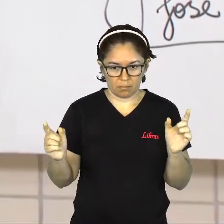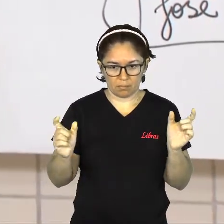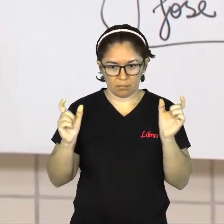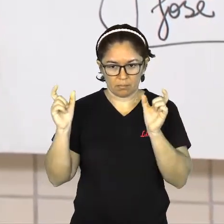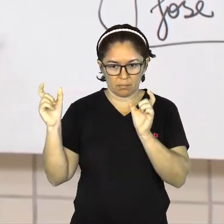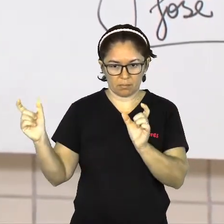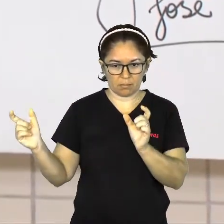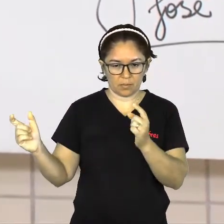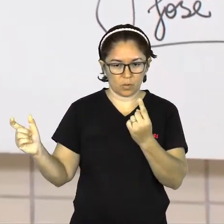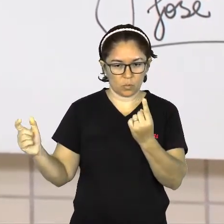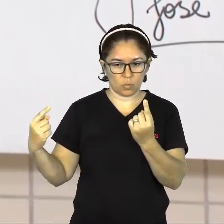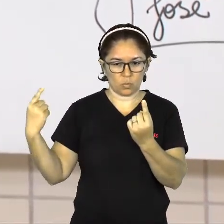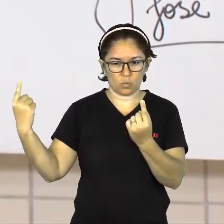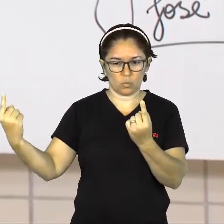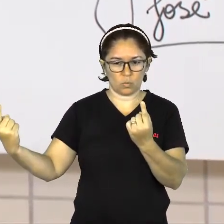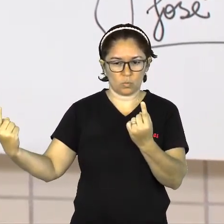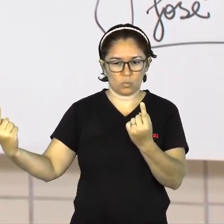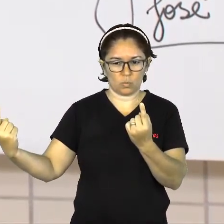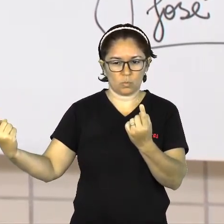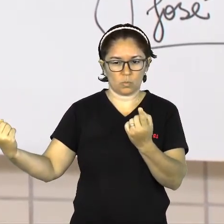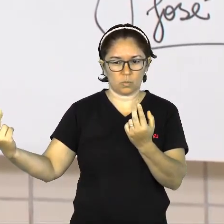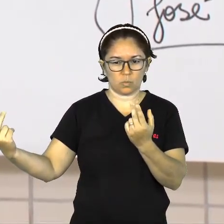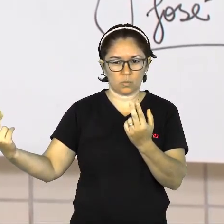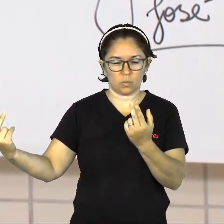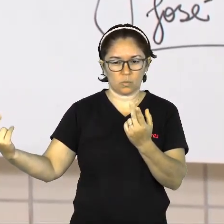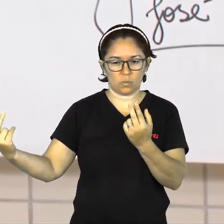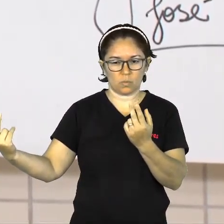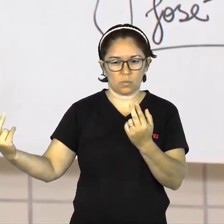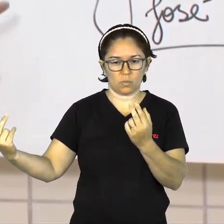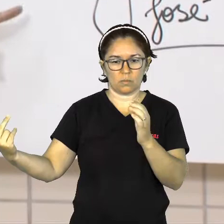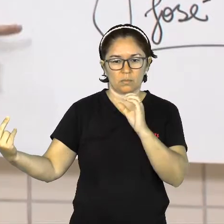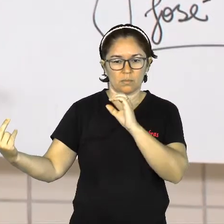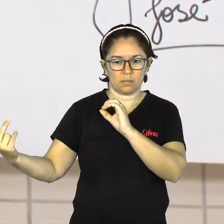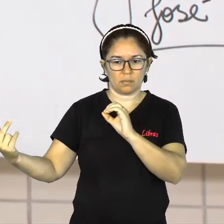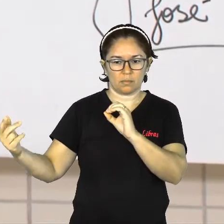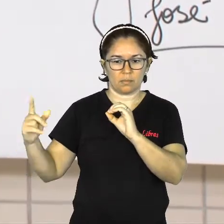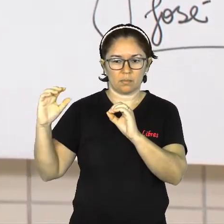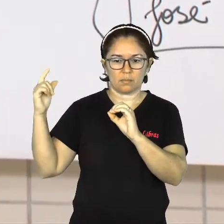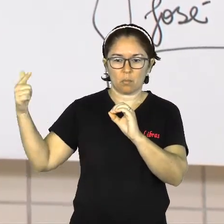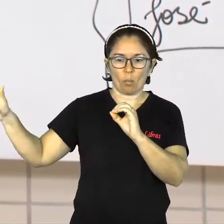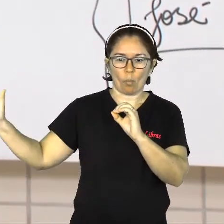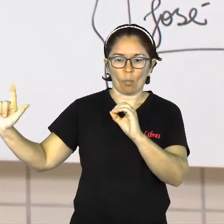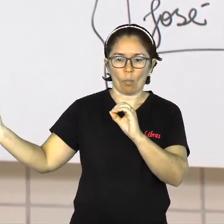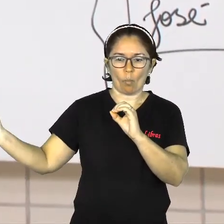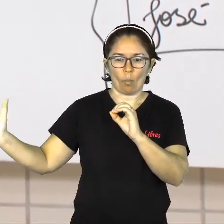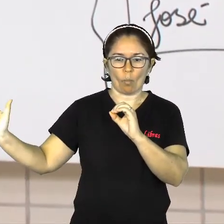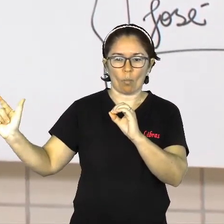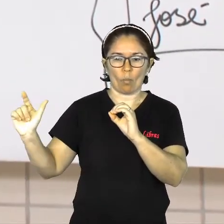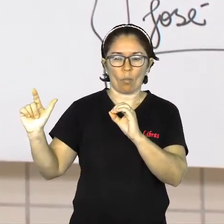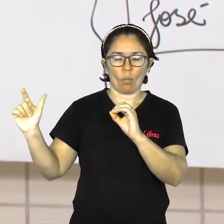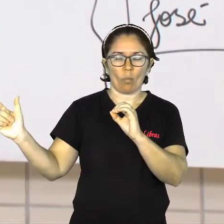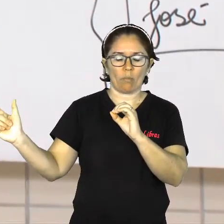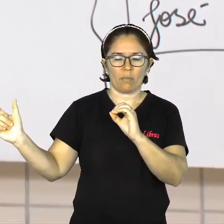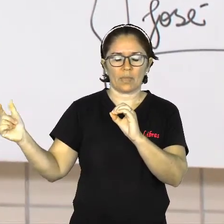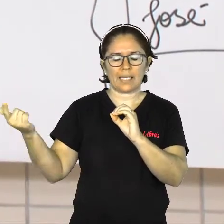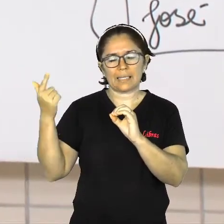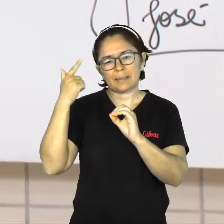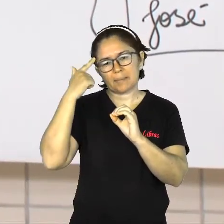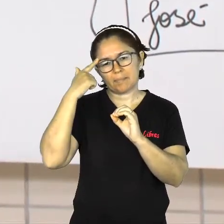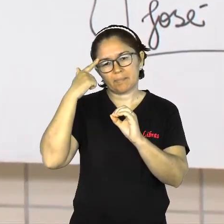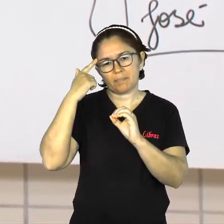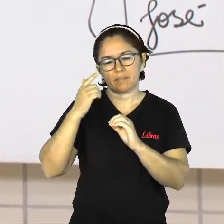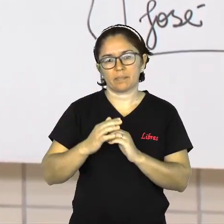aqui vem 1. Tá tudo igual. E aqui é 0, mas aqui não tem nada. Turma, iguala as casas. Nos